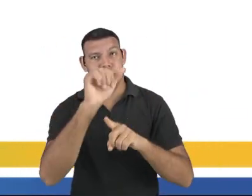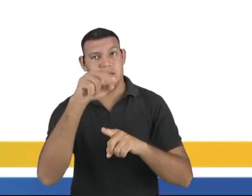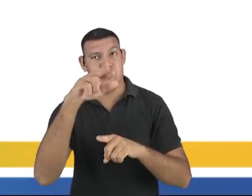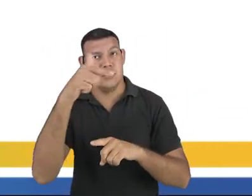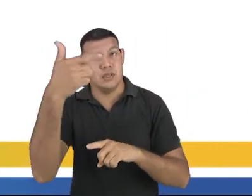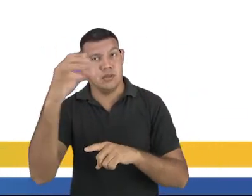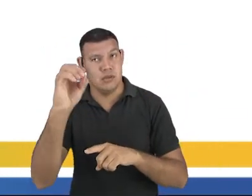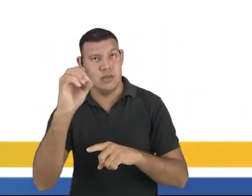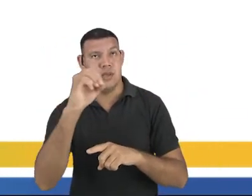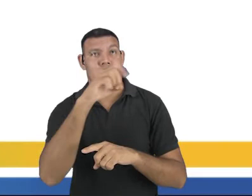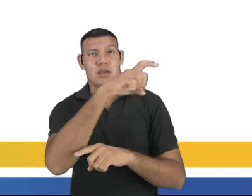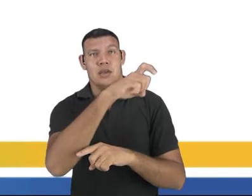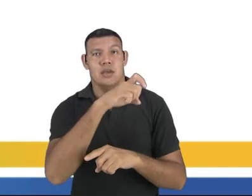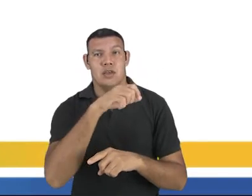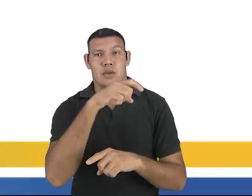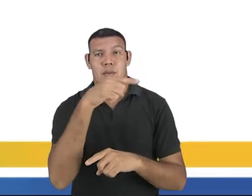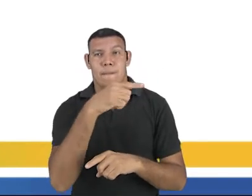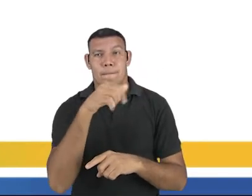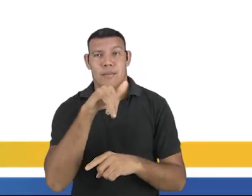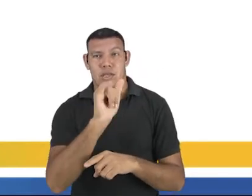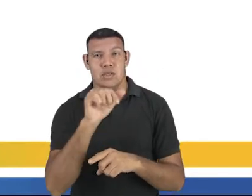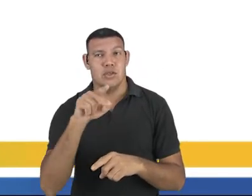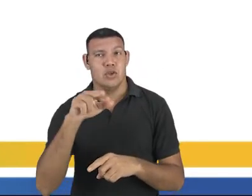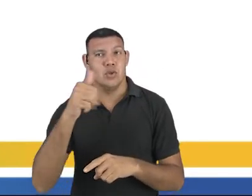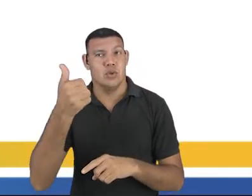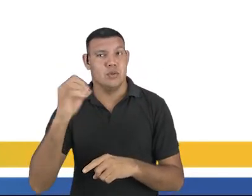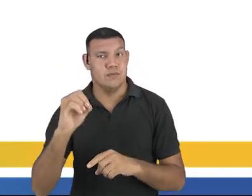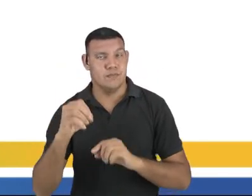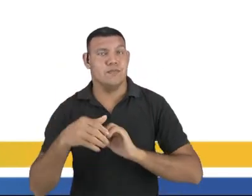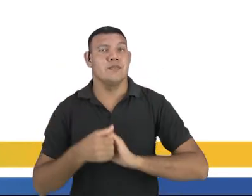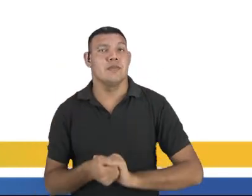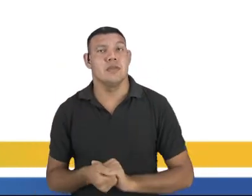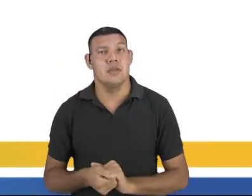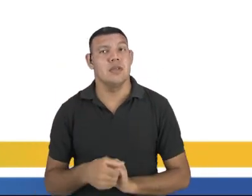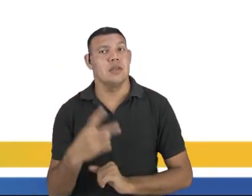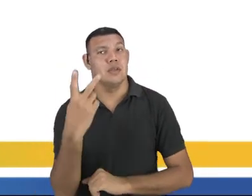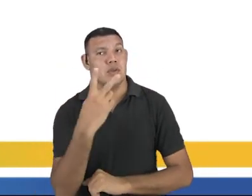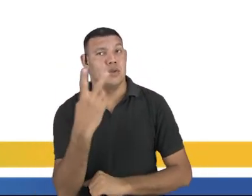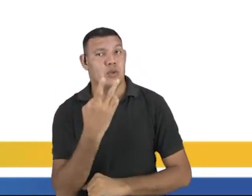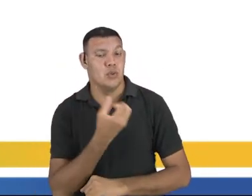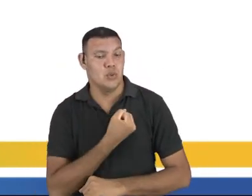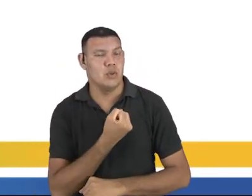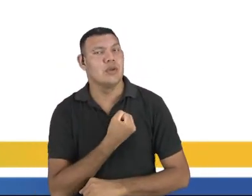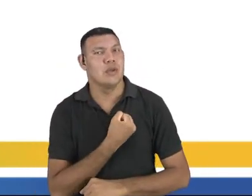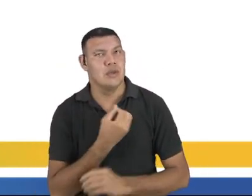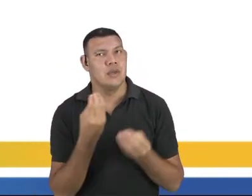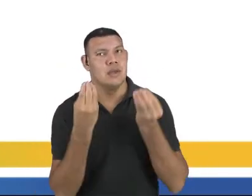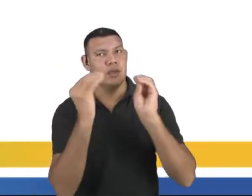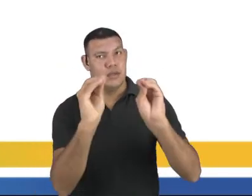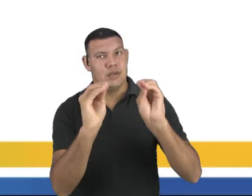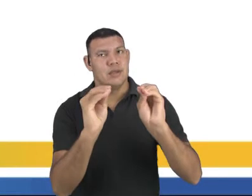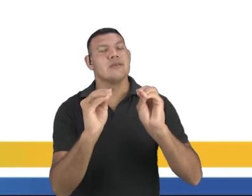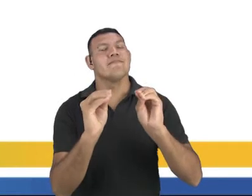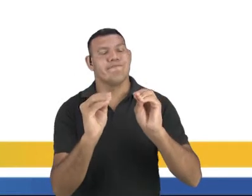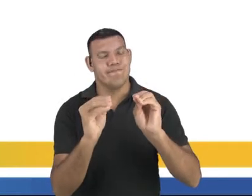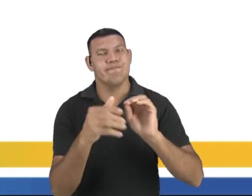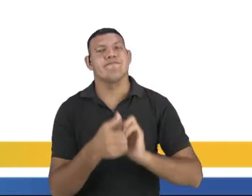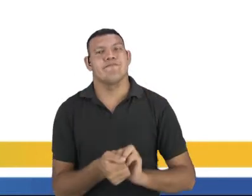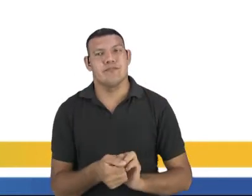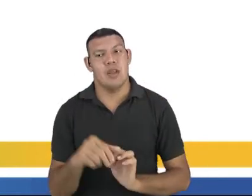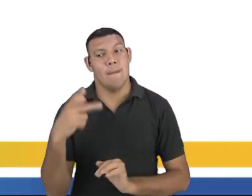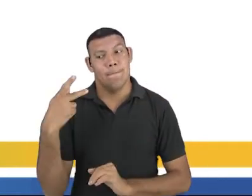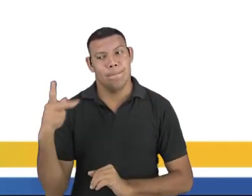Então os valores que eu coloco no lugar de x e y são dois valores que eu coloco na forma de um par ordenado